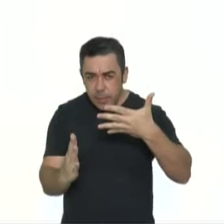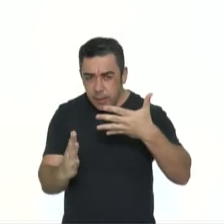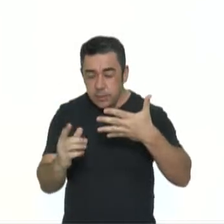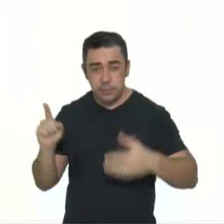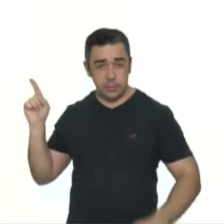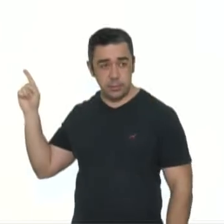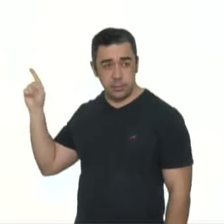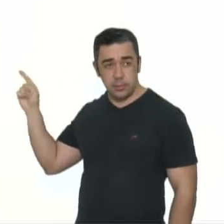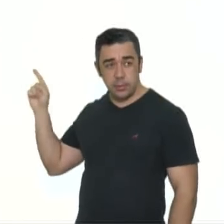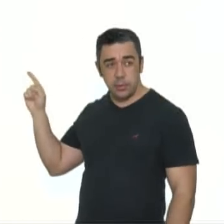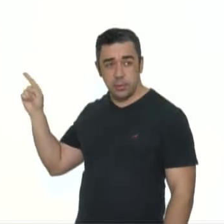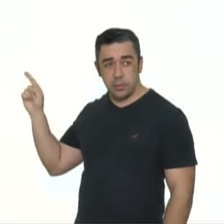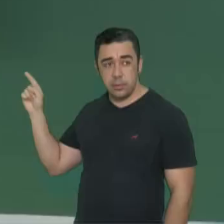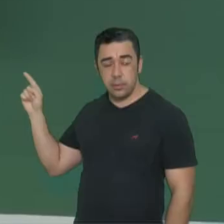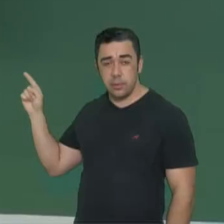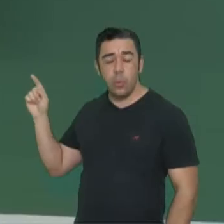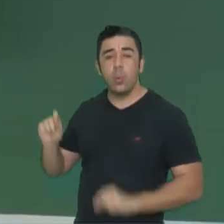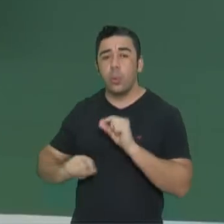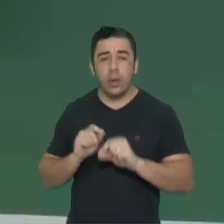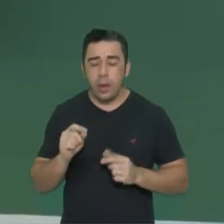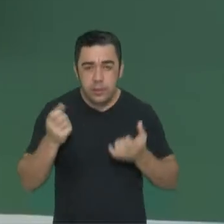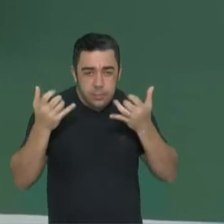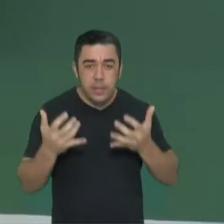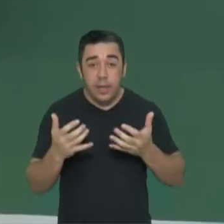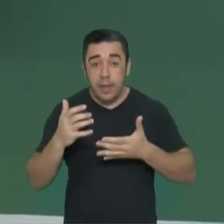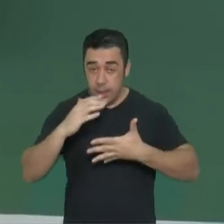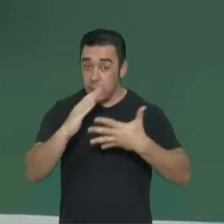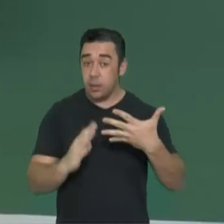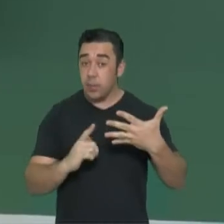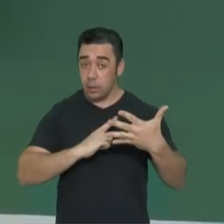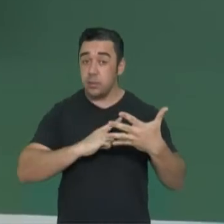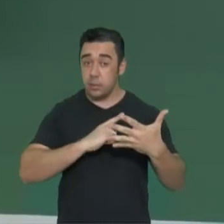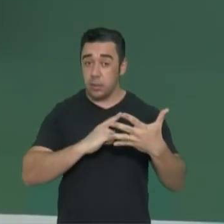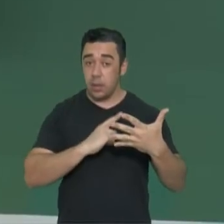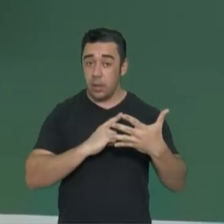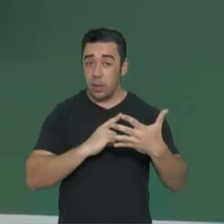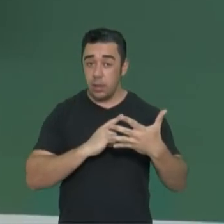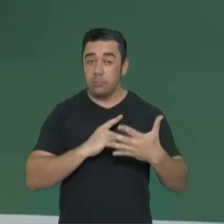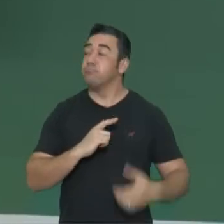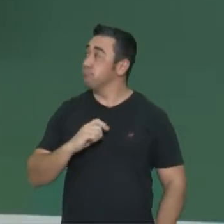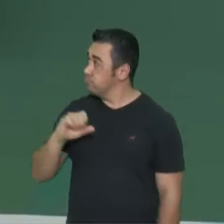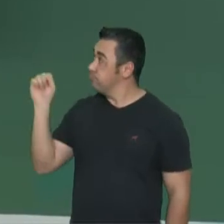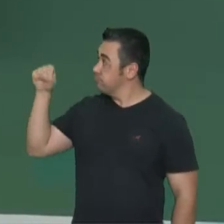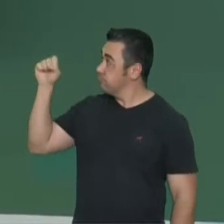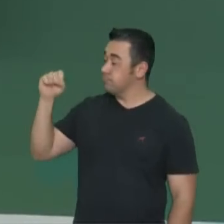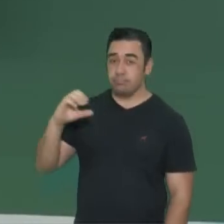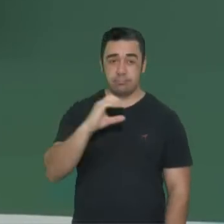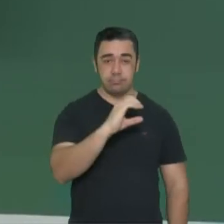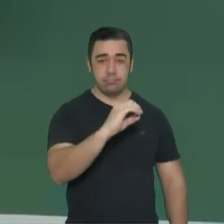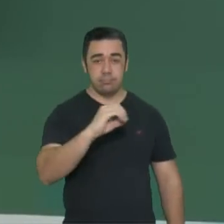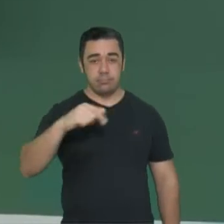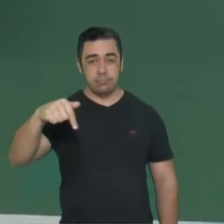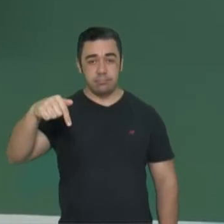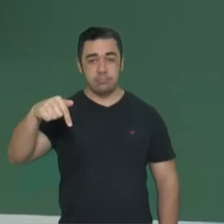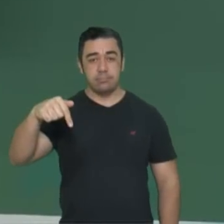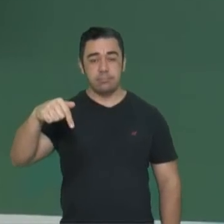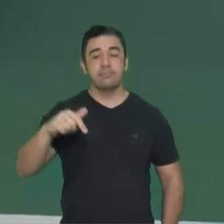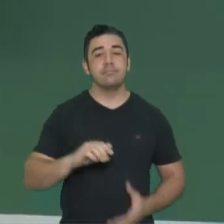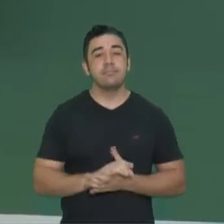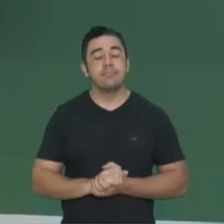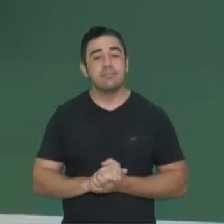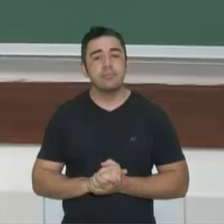Em Libras aqui, pessoal, ó, a Libras, eles têm uma gíria, né, Tiago? Qual que é?